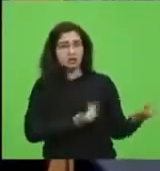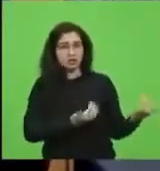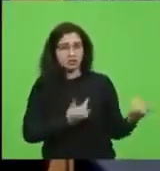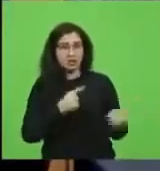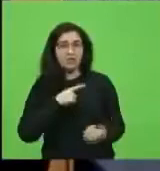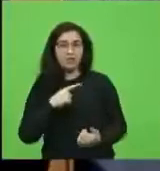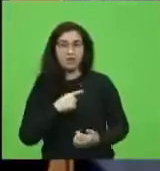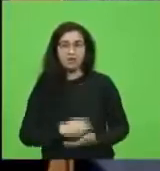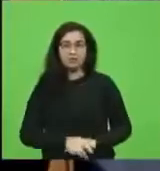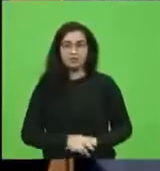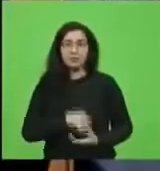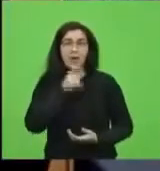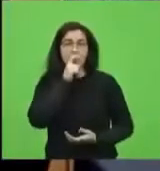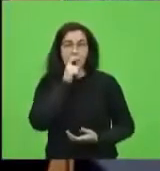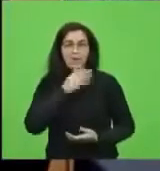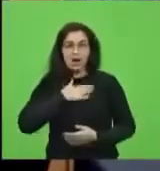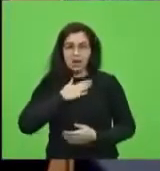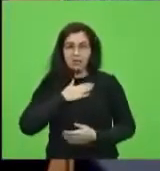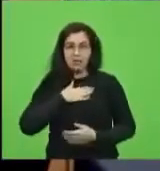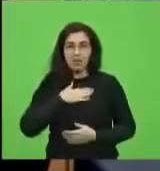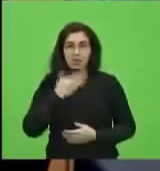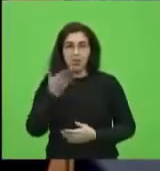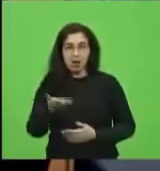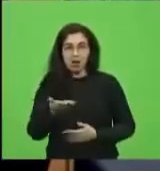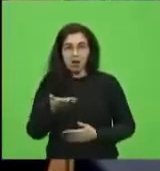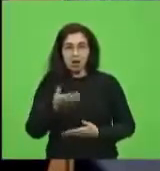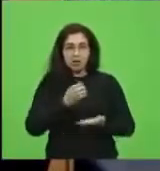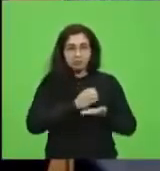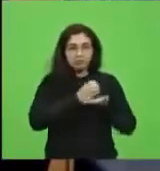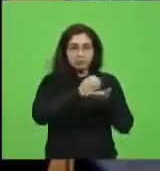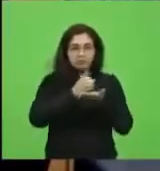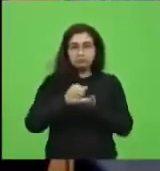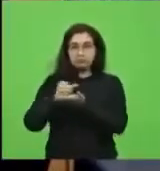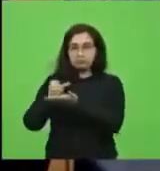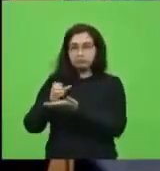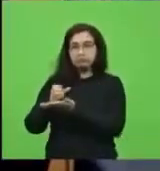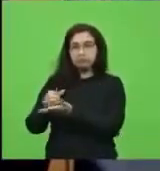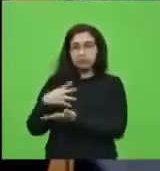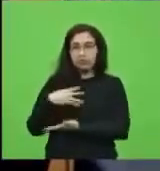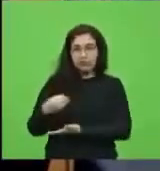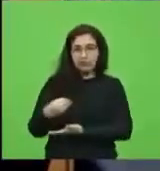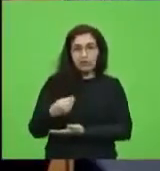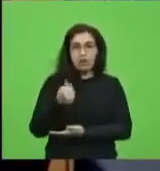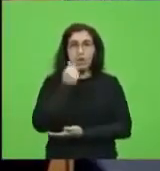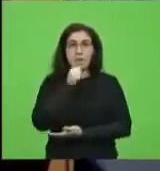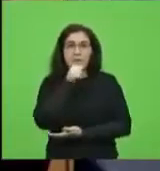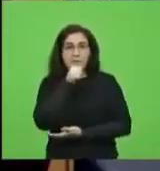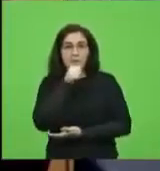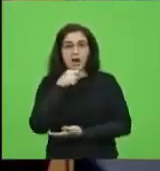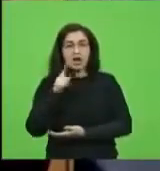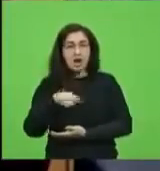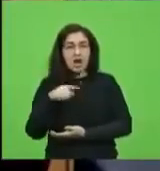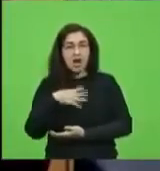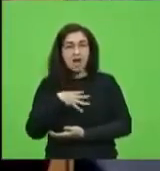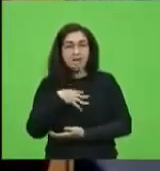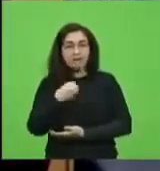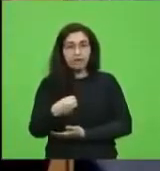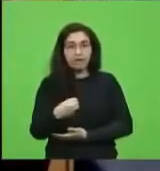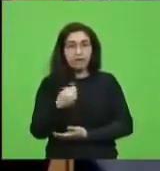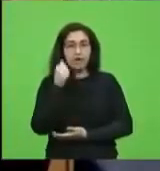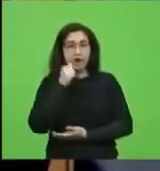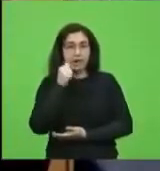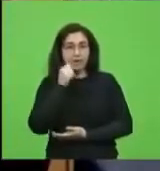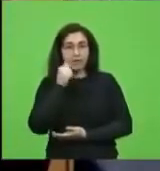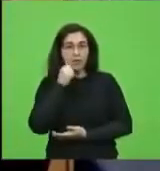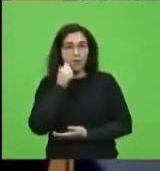Meu pai é filho de um garçom, de uma dona de casa. A minha mãe era filha de uma costureira. Meu